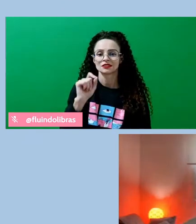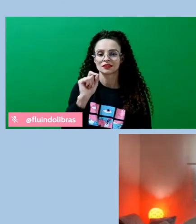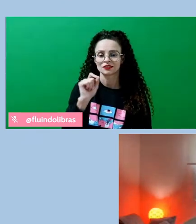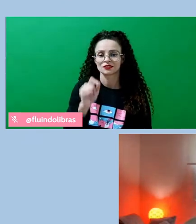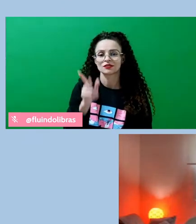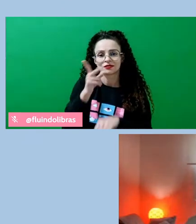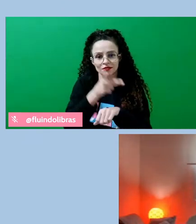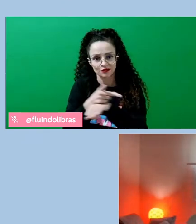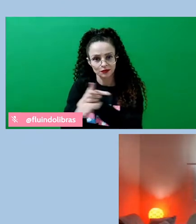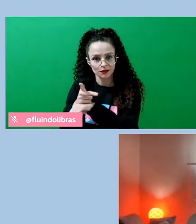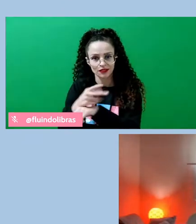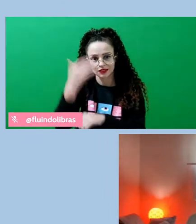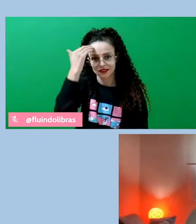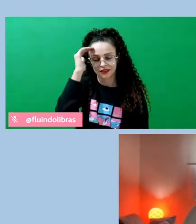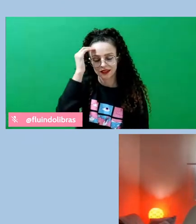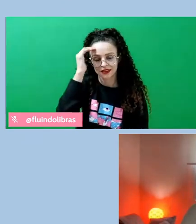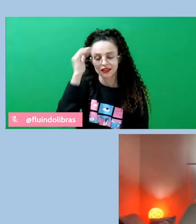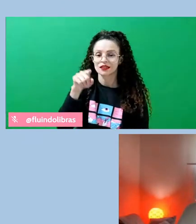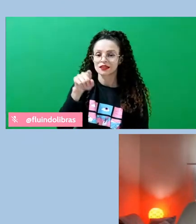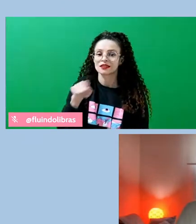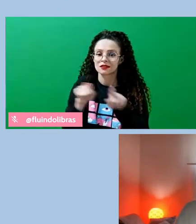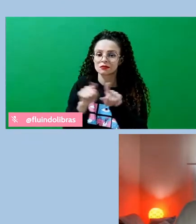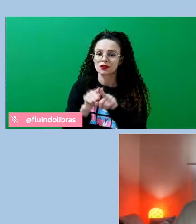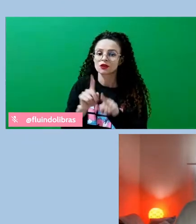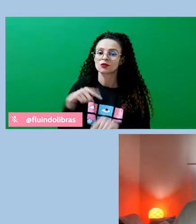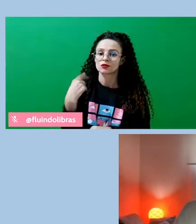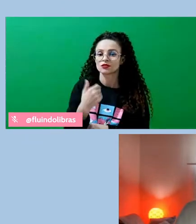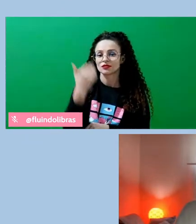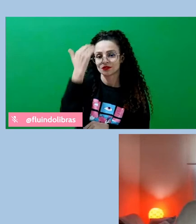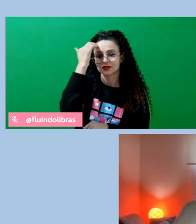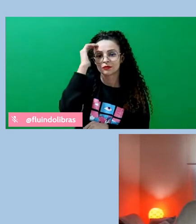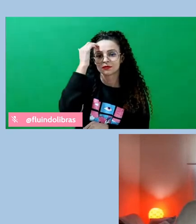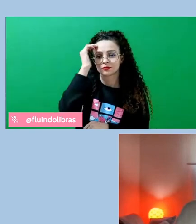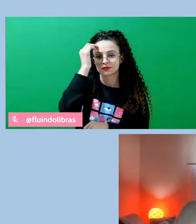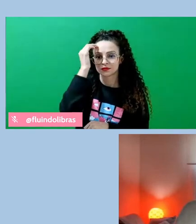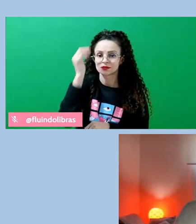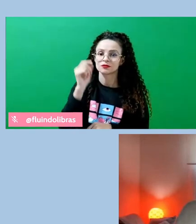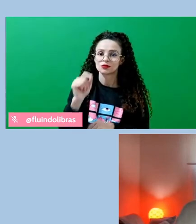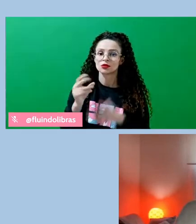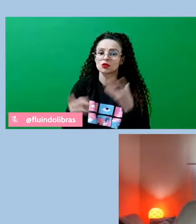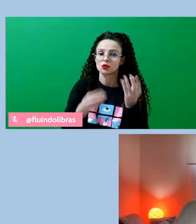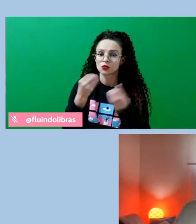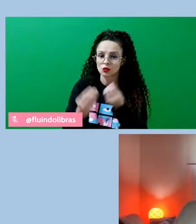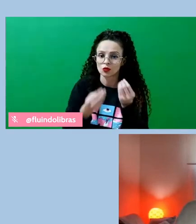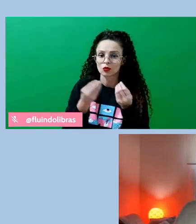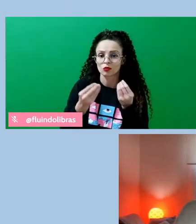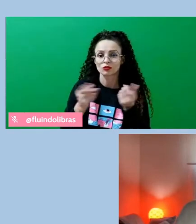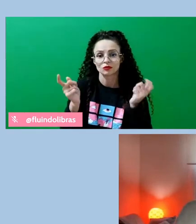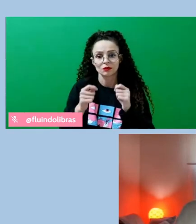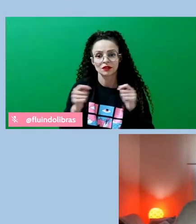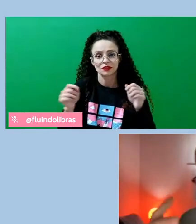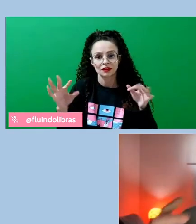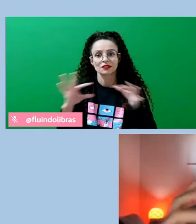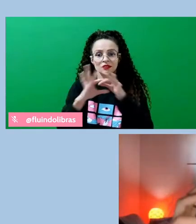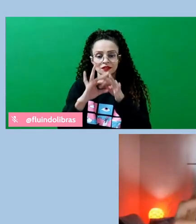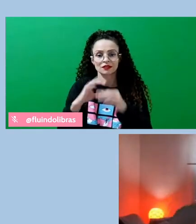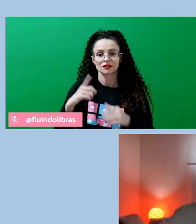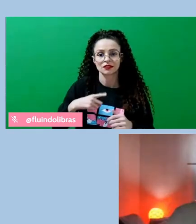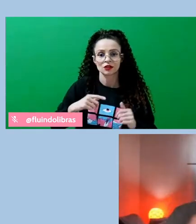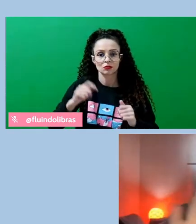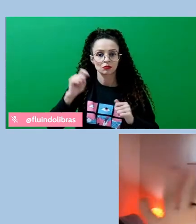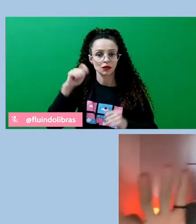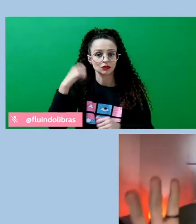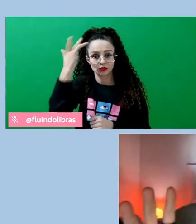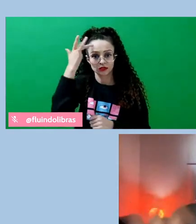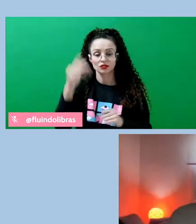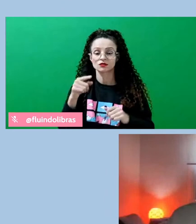começou a entender na câmera, foi também quanto a gente entendeu. Quando você abre a porta para o cinema, ele também entra. Então, assim, não sei se vocês concordam comigo,